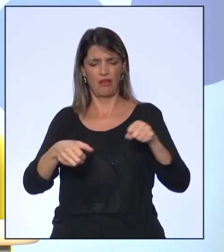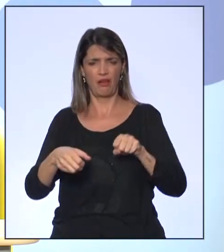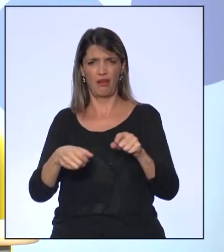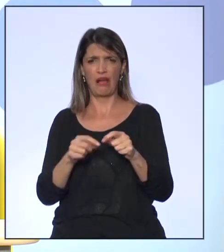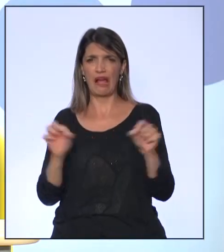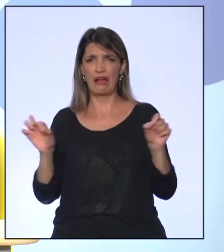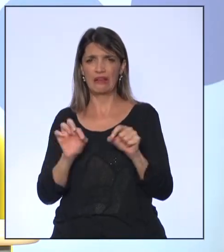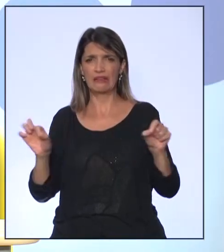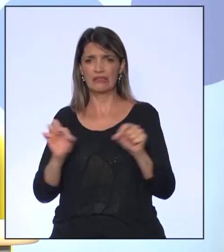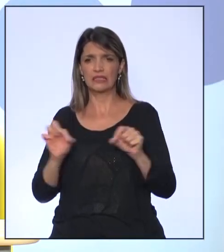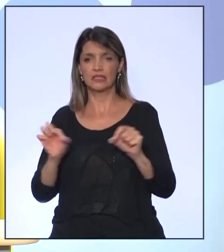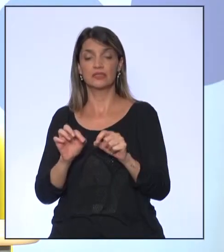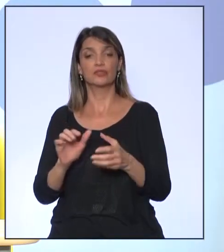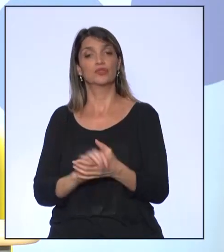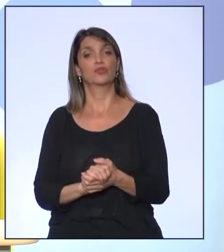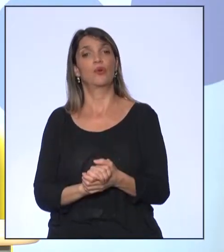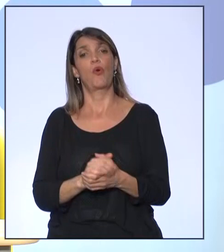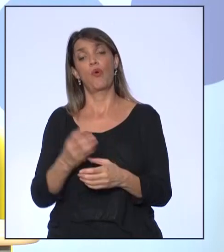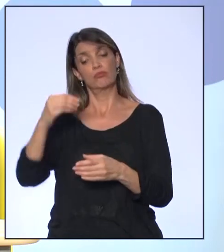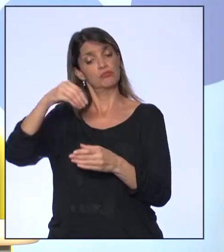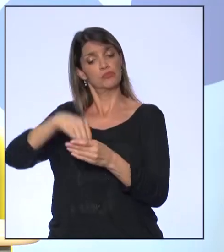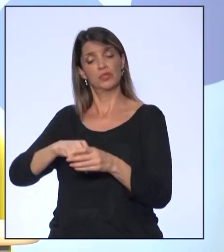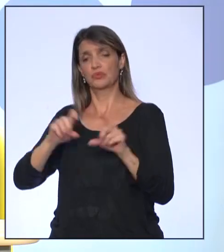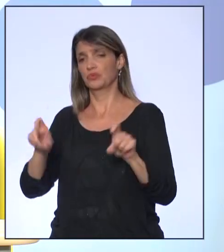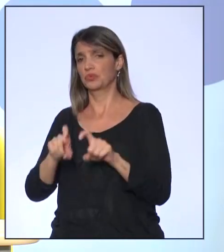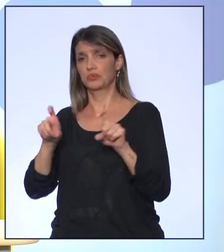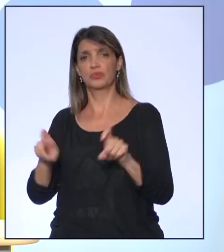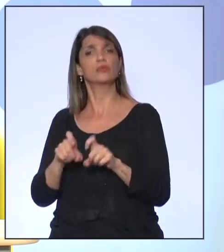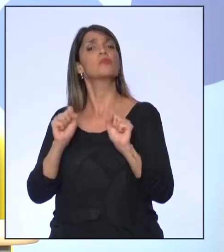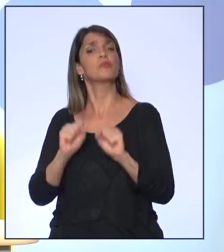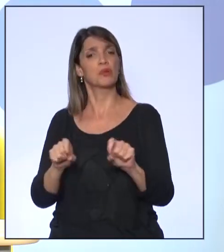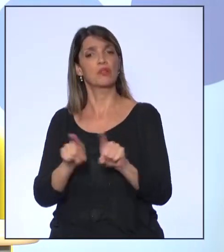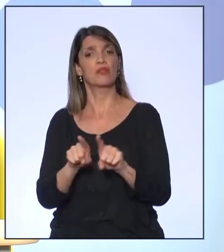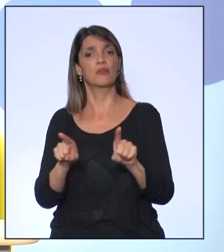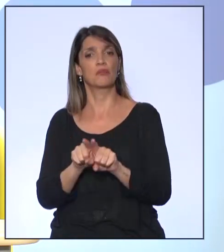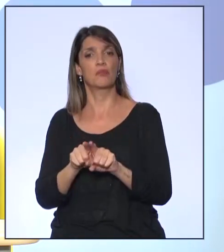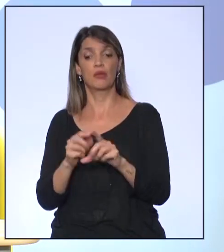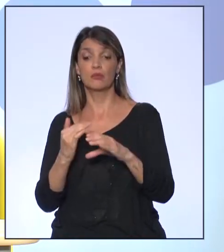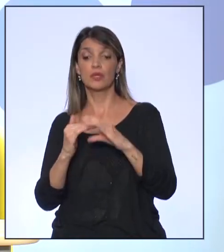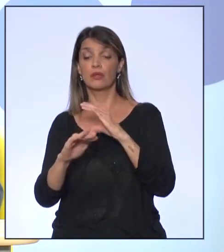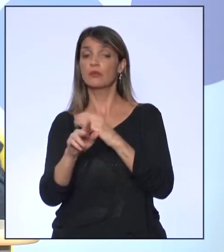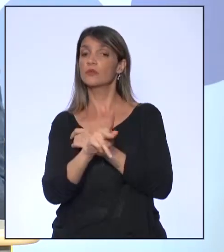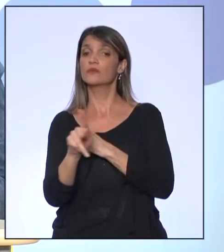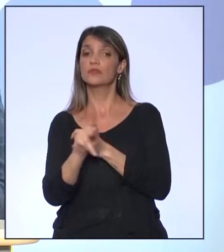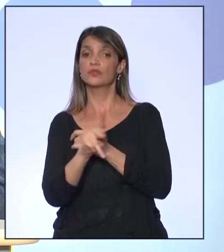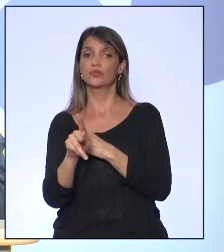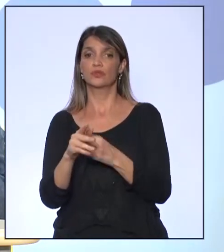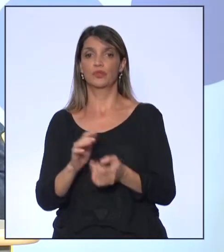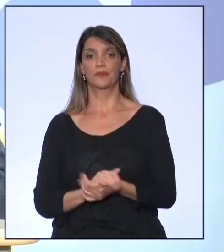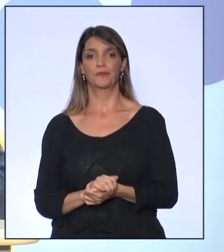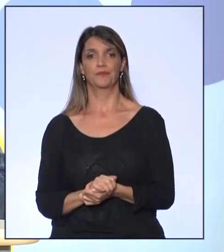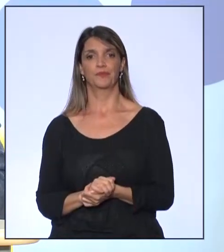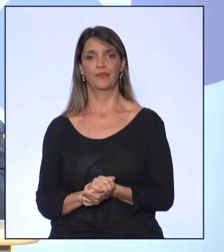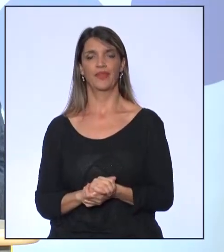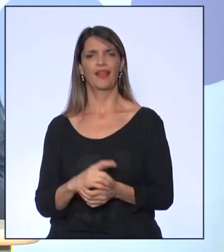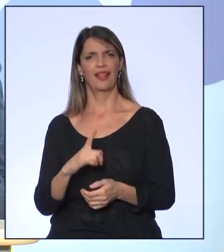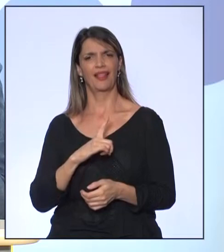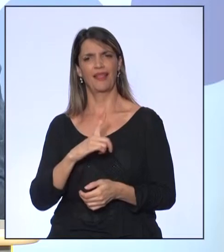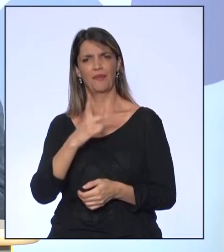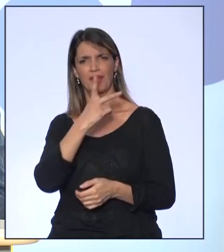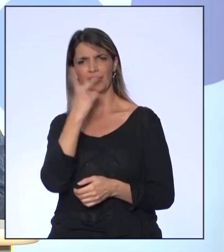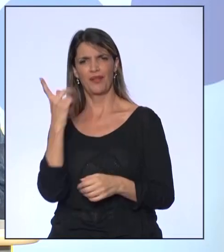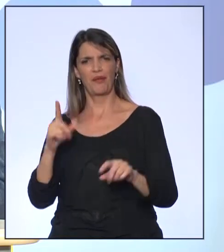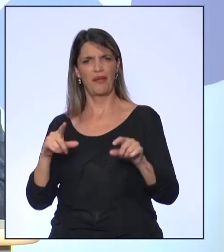aqui também uma pasta dentro do seu computador com todo esse conteúdo, tá? Para integrar para o seu professor. E assim, tem gente que eu vi aqui reclamando, é